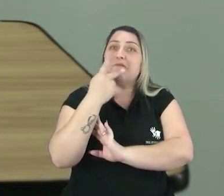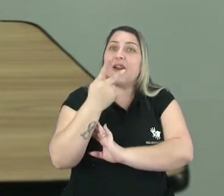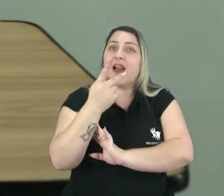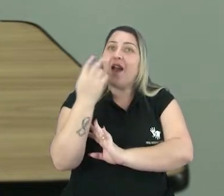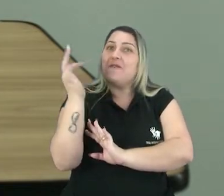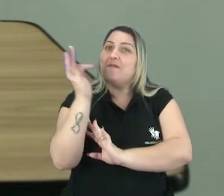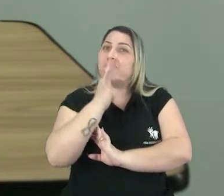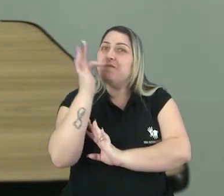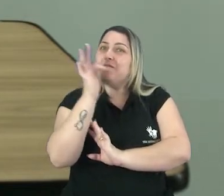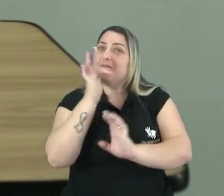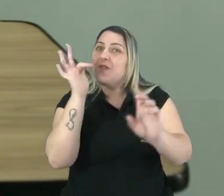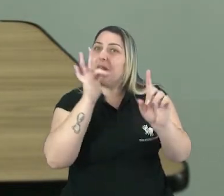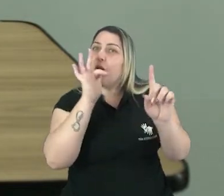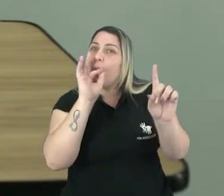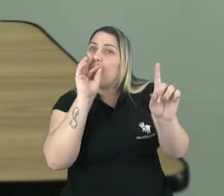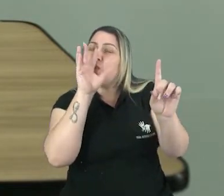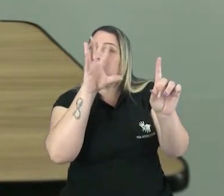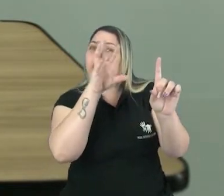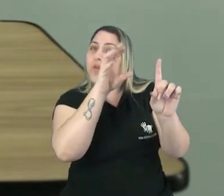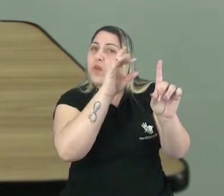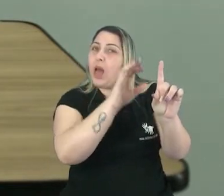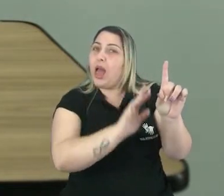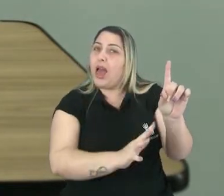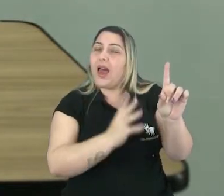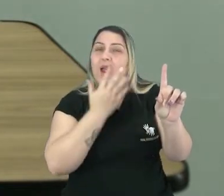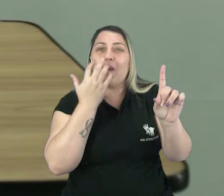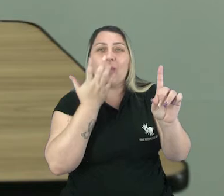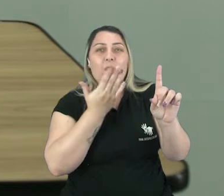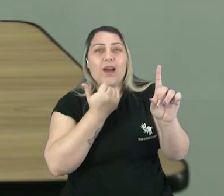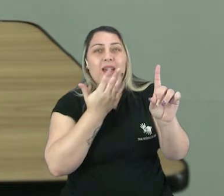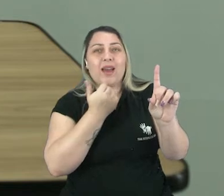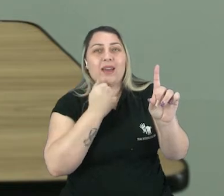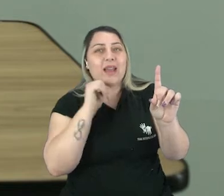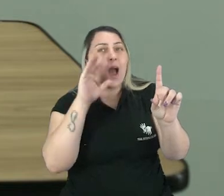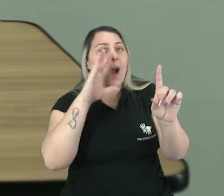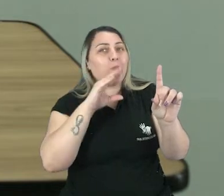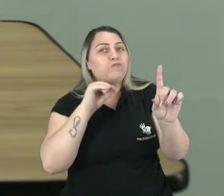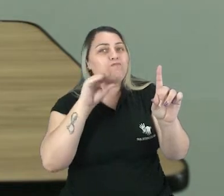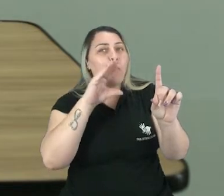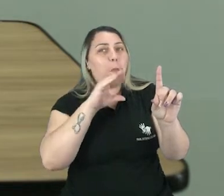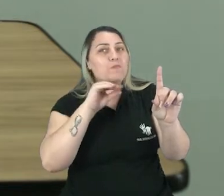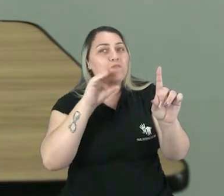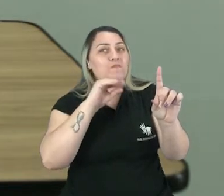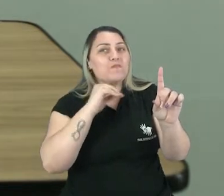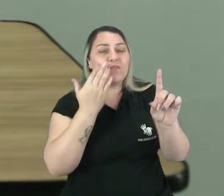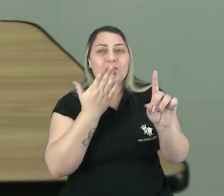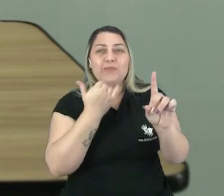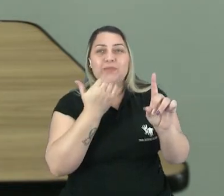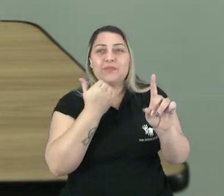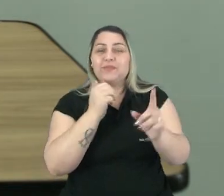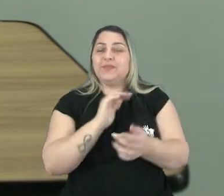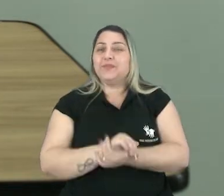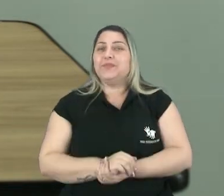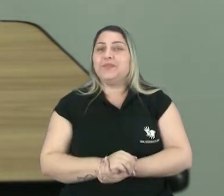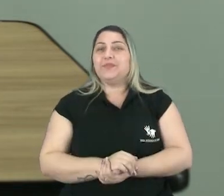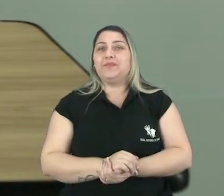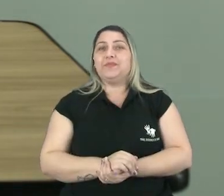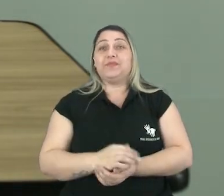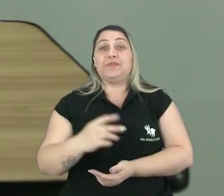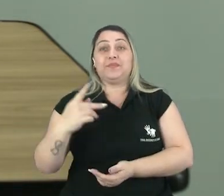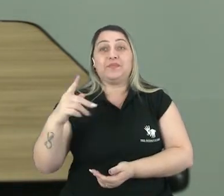era fofoca, ela acabou cuspindo todo o alimento que ela tinha na boca, que era o